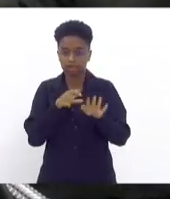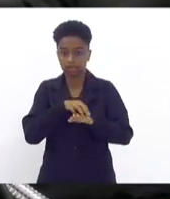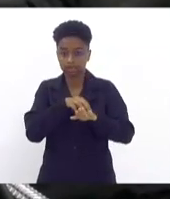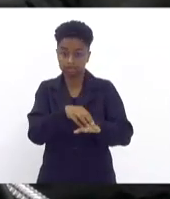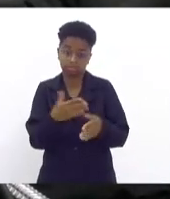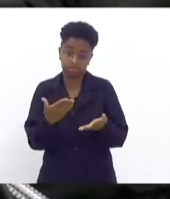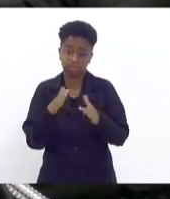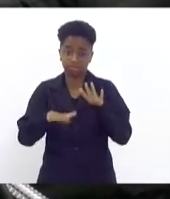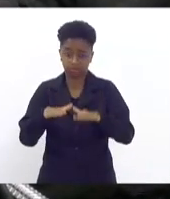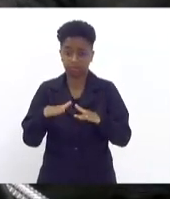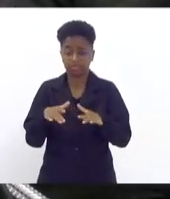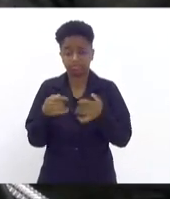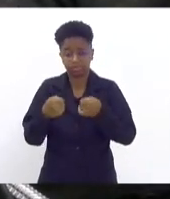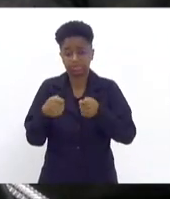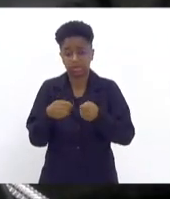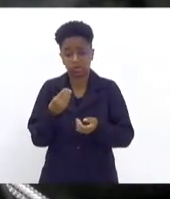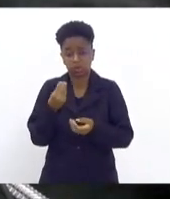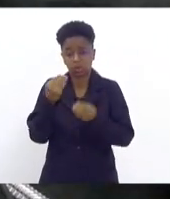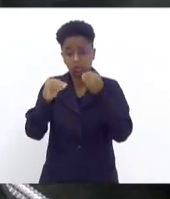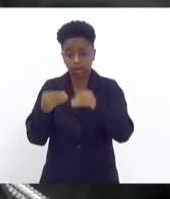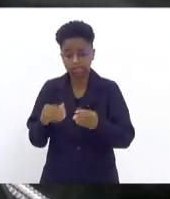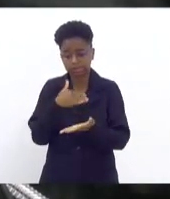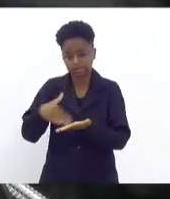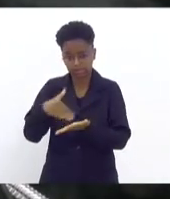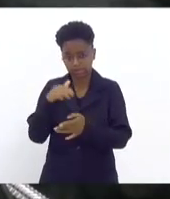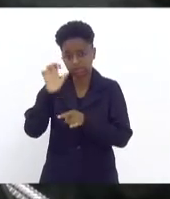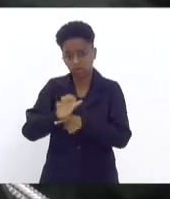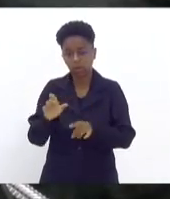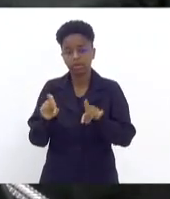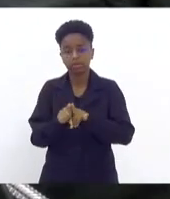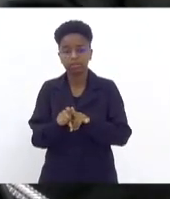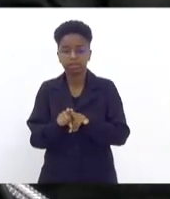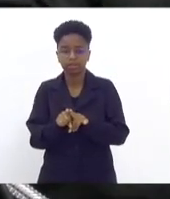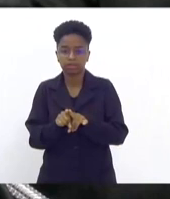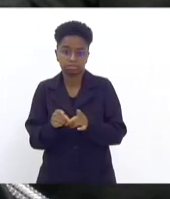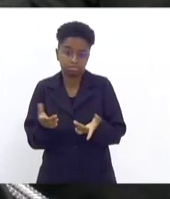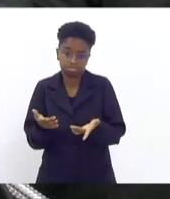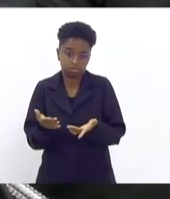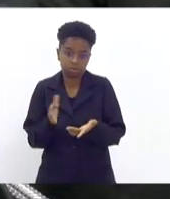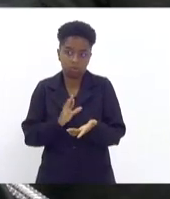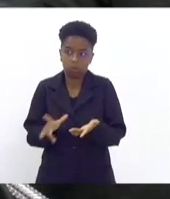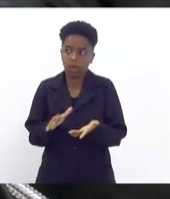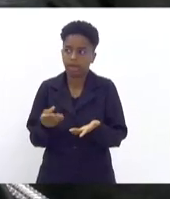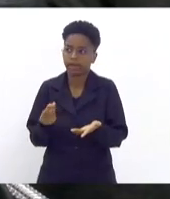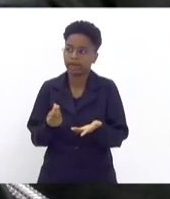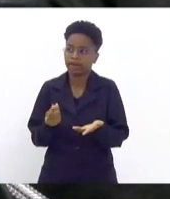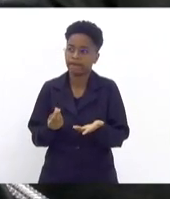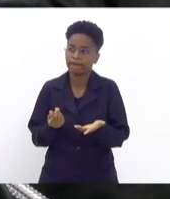da Getransp e das próprias secretarias estadual, nesse caso, não